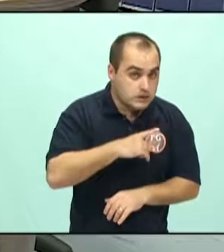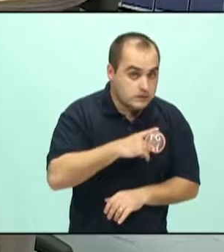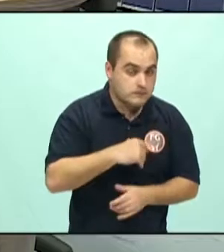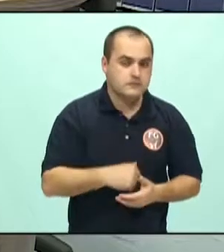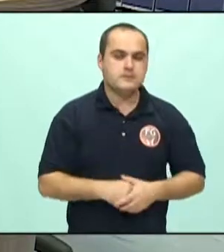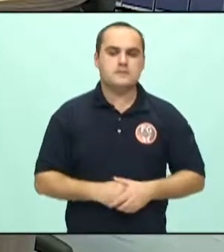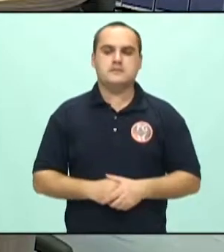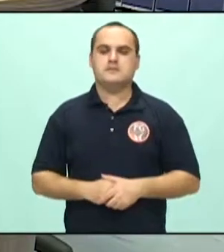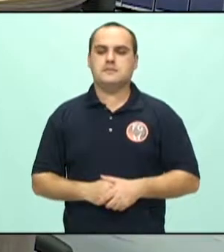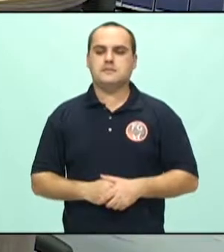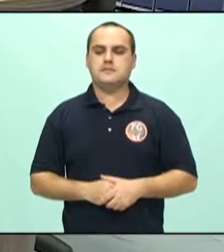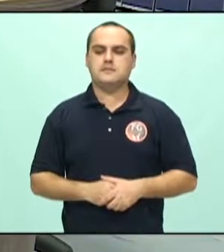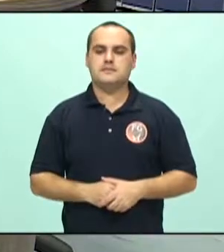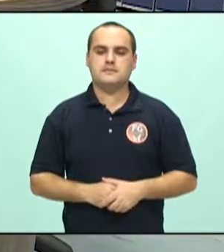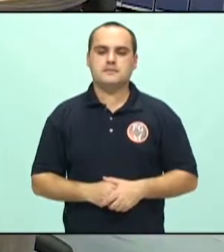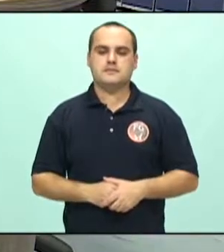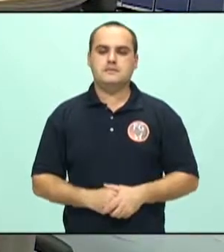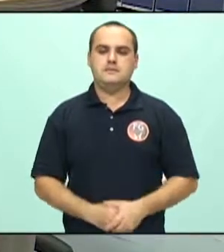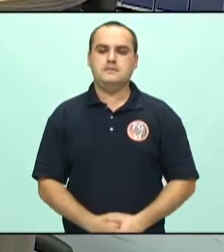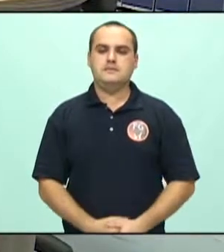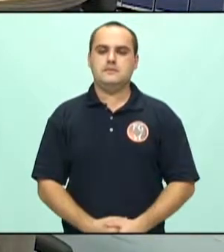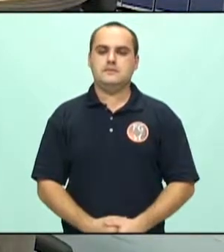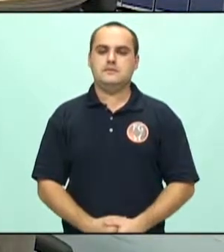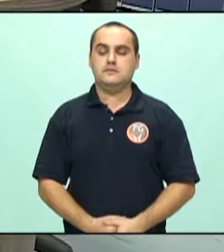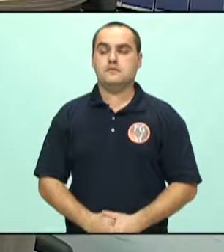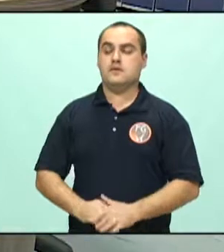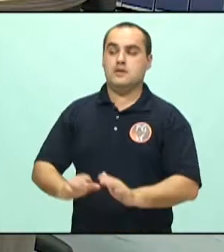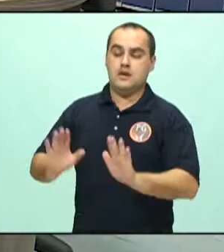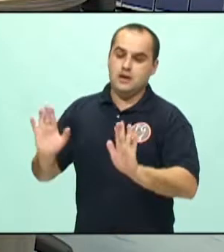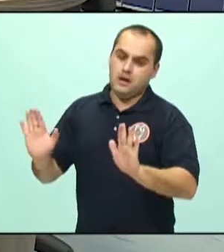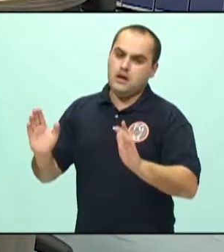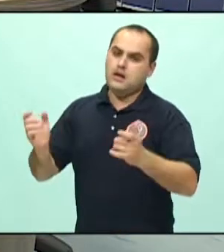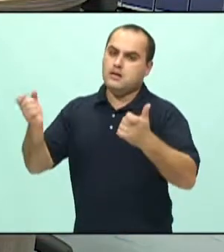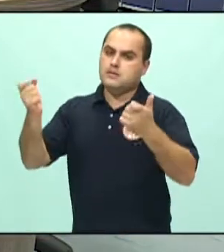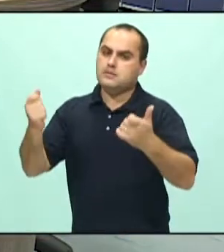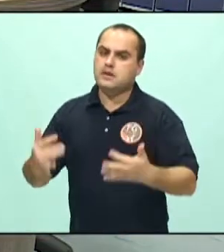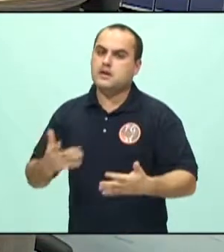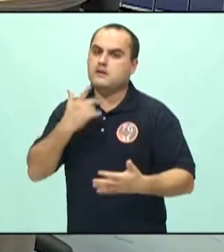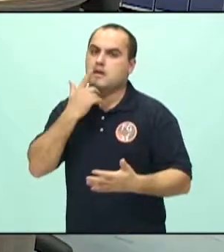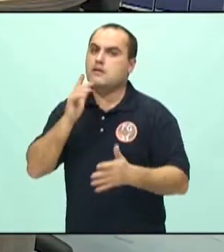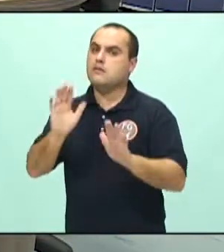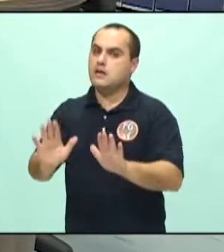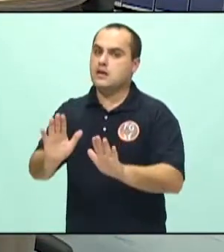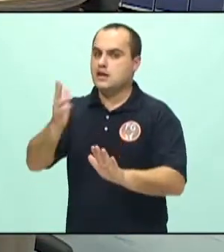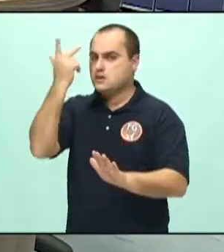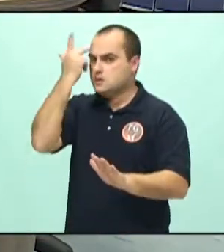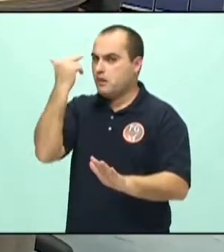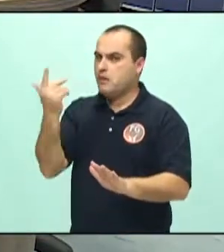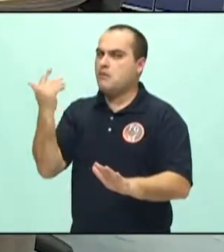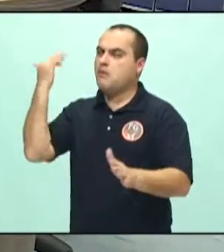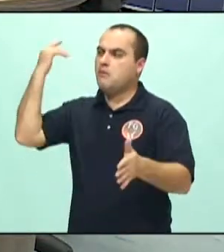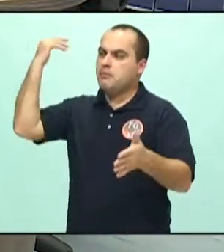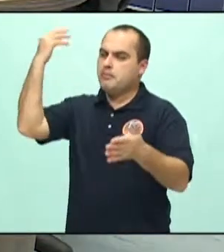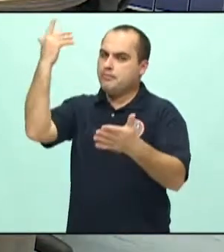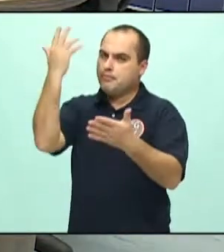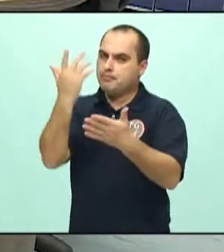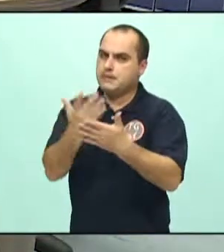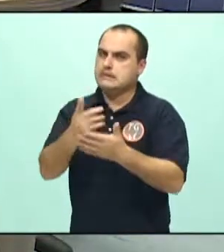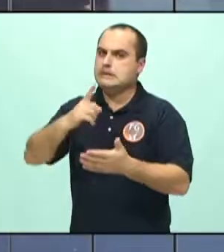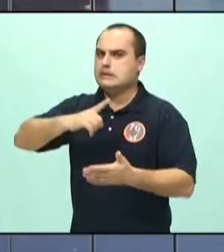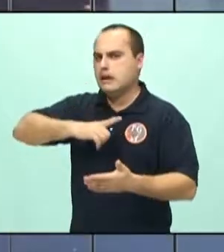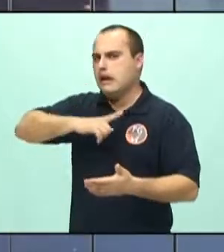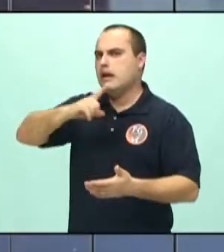Podemos dizer que a história ainda deixa um pouco de fama, né? Ainda quando a gente conversa com